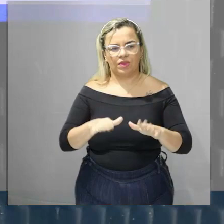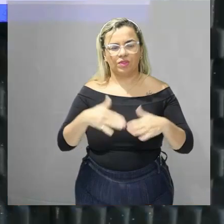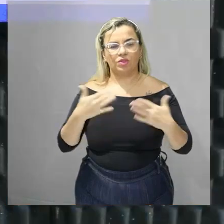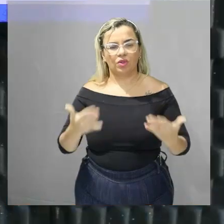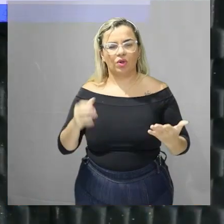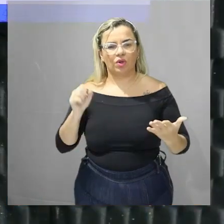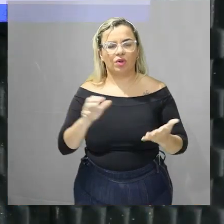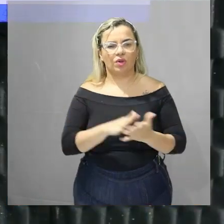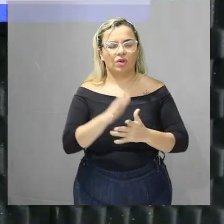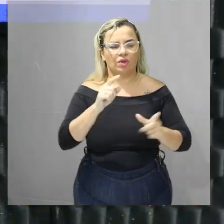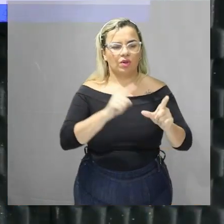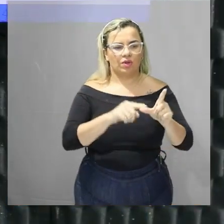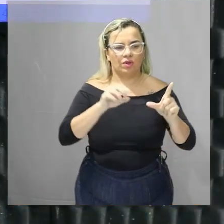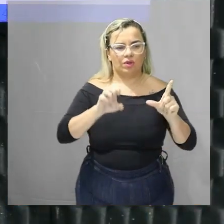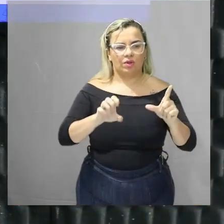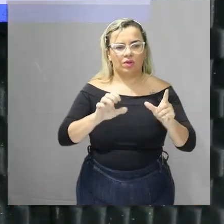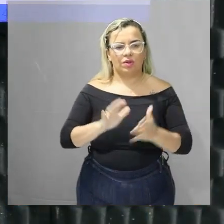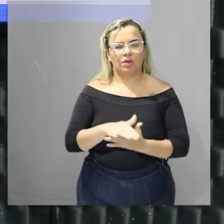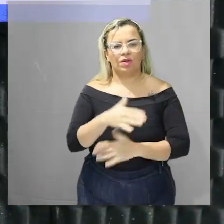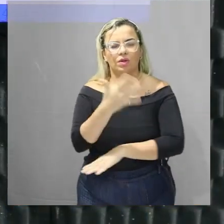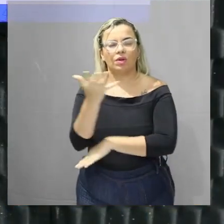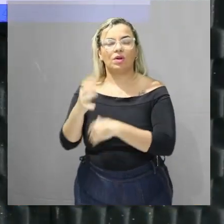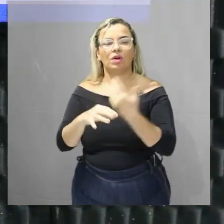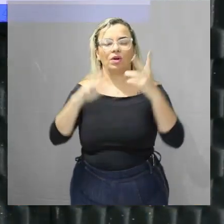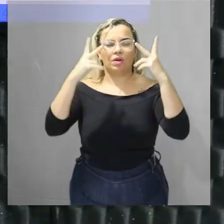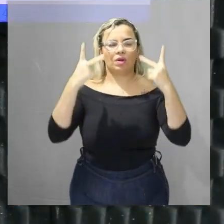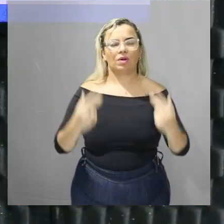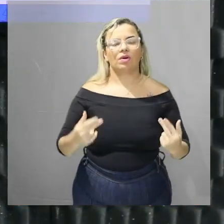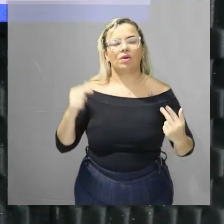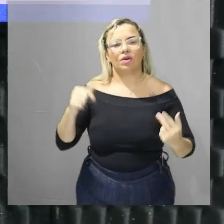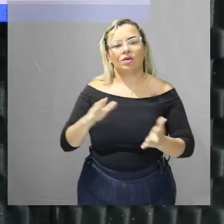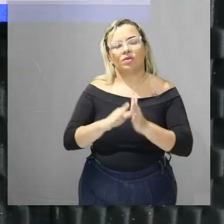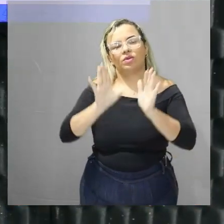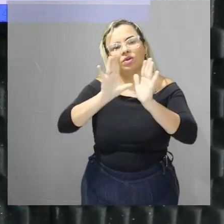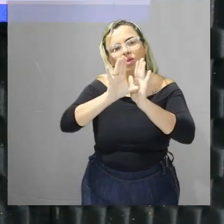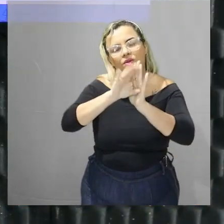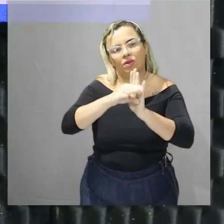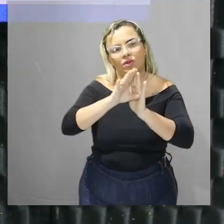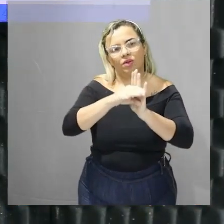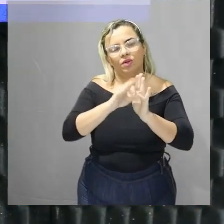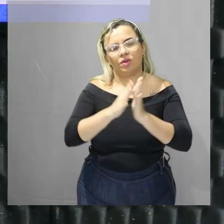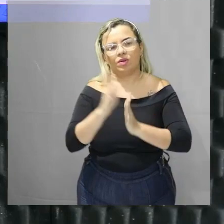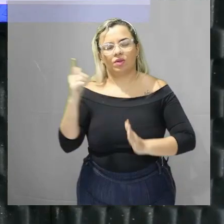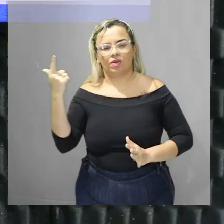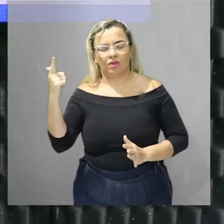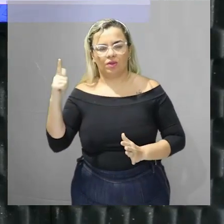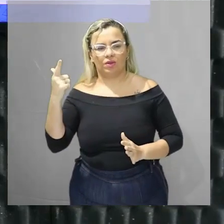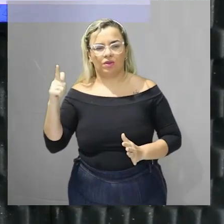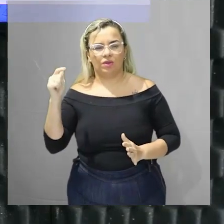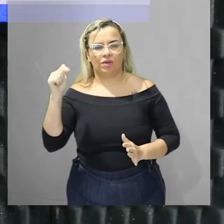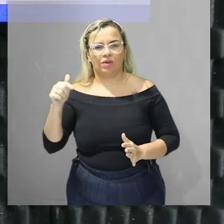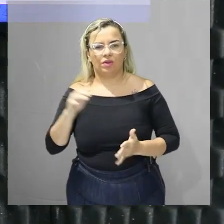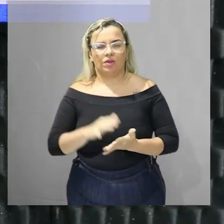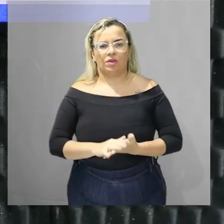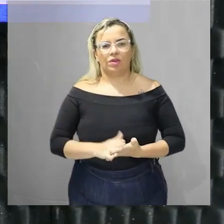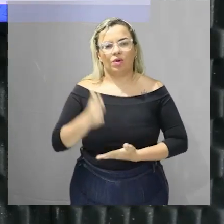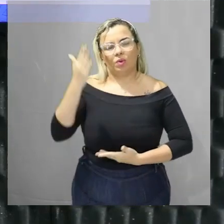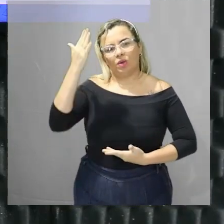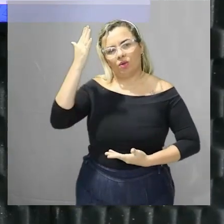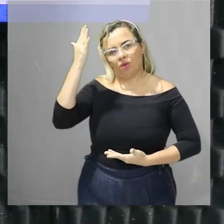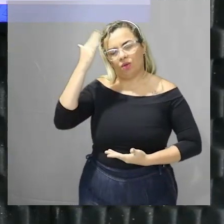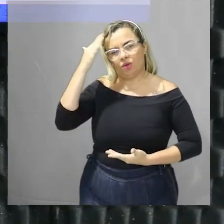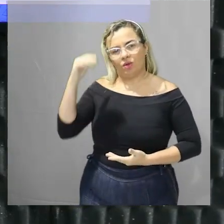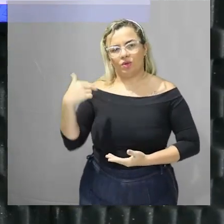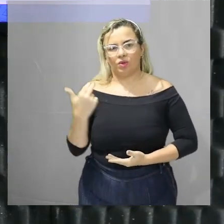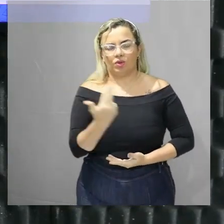de explicar o que é a paisagem natural. Galera, paisagem natural é um conceito aí geográfico repercutido daquilo que a gente entende